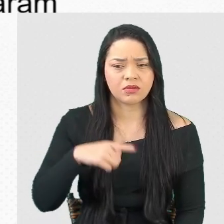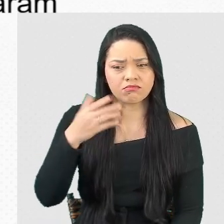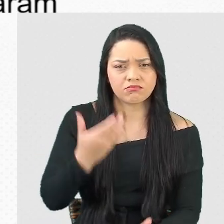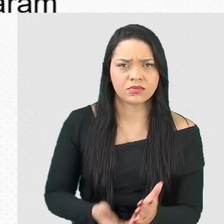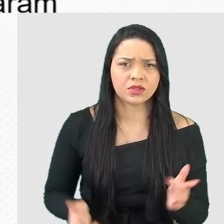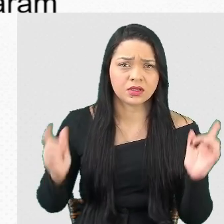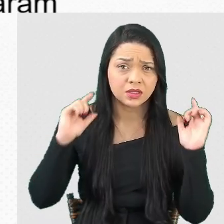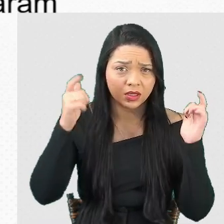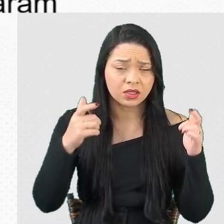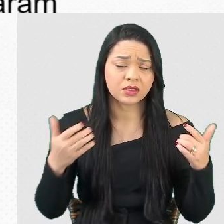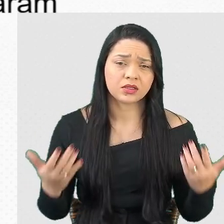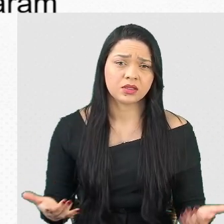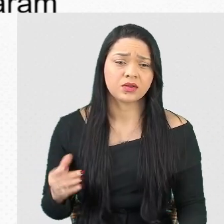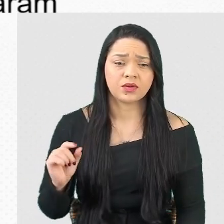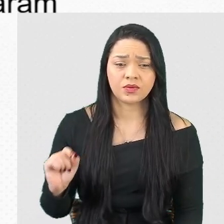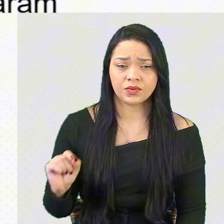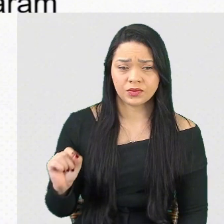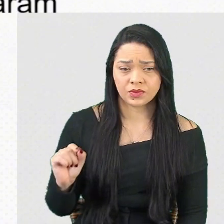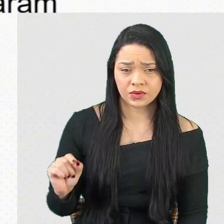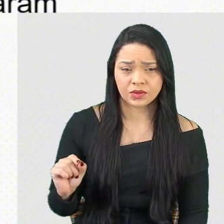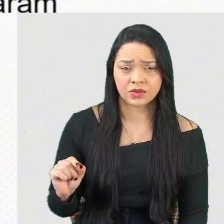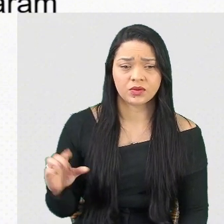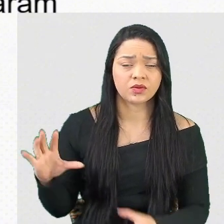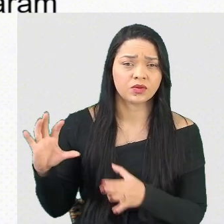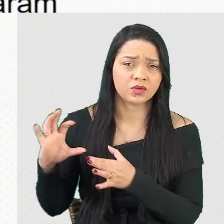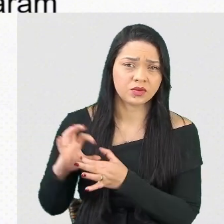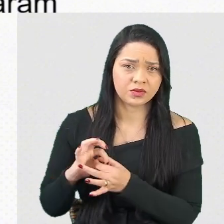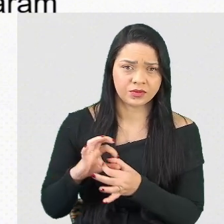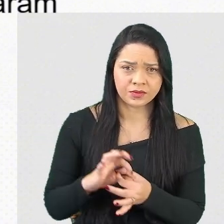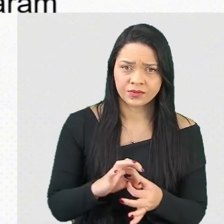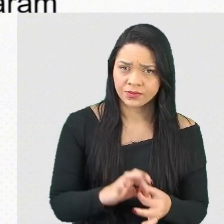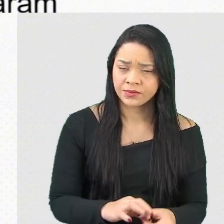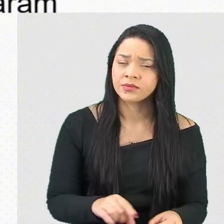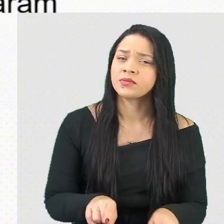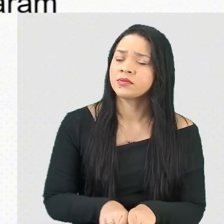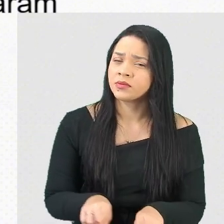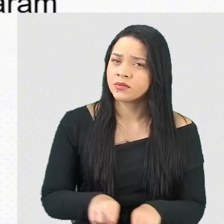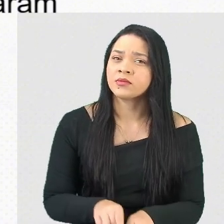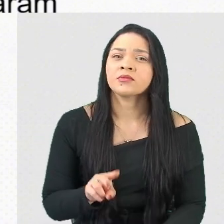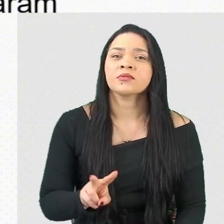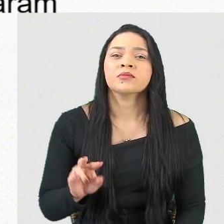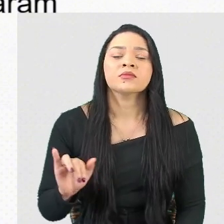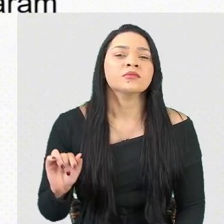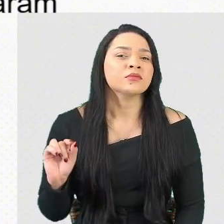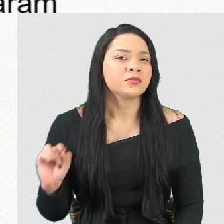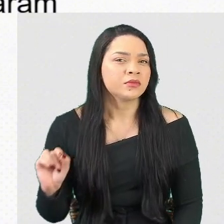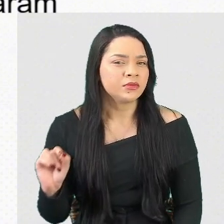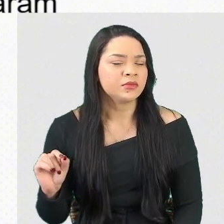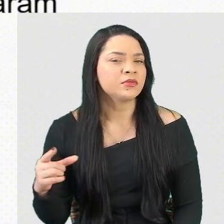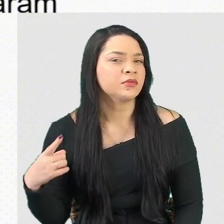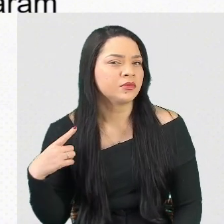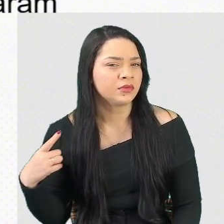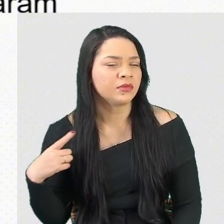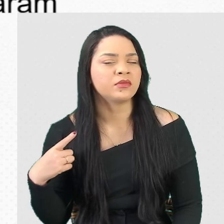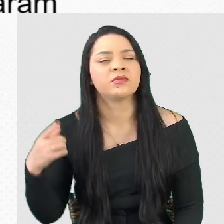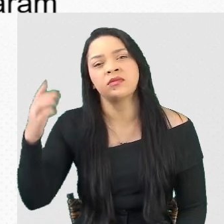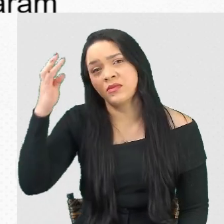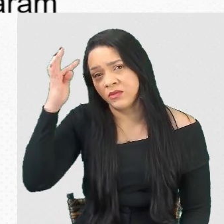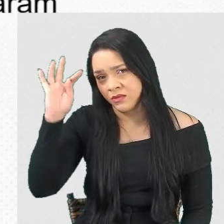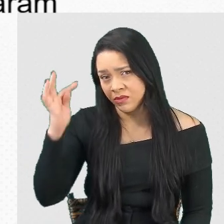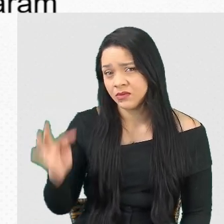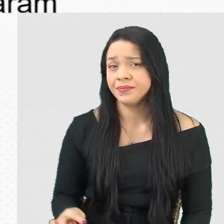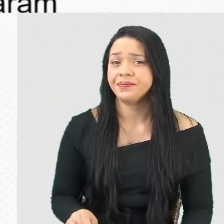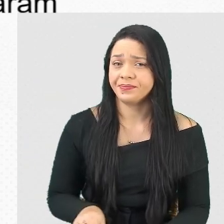que o contexto, o desdobramento que vai se dar depois, né, esses